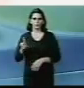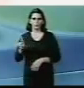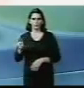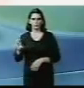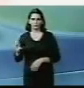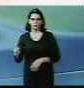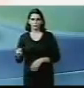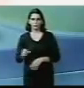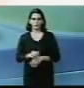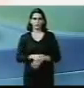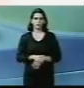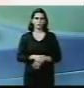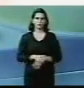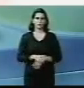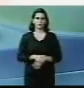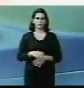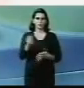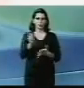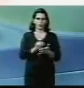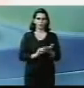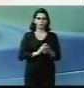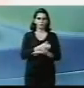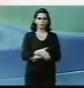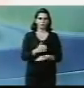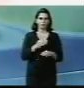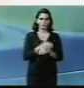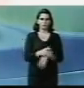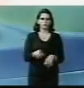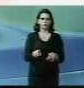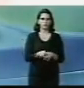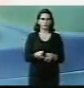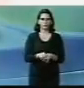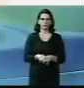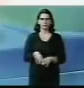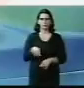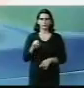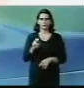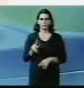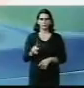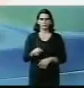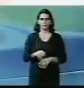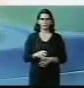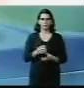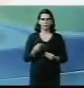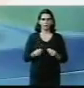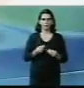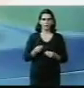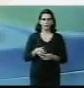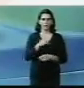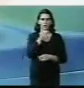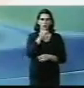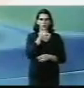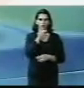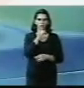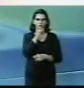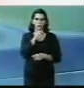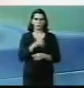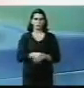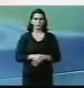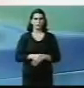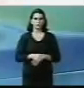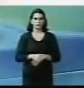possibilita, relatórios de acesso também da mesma forma, ok? Então são itens aí, são exemplos,